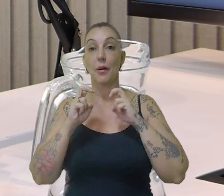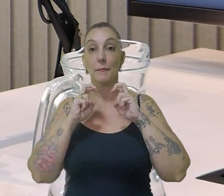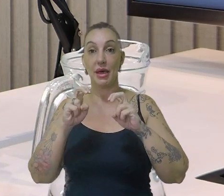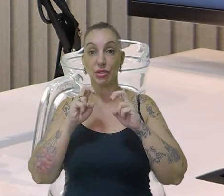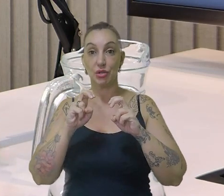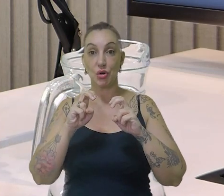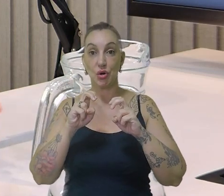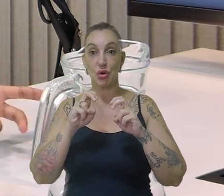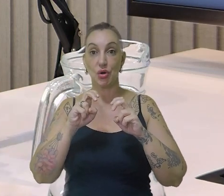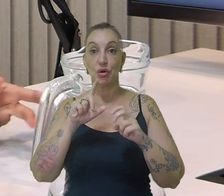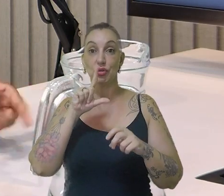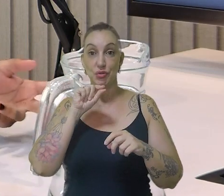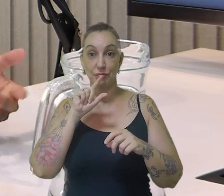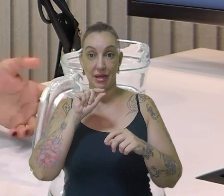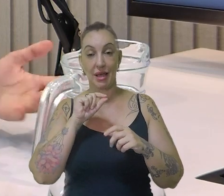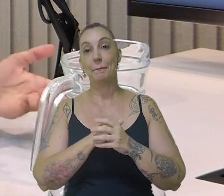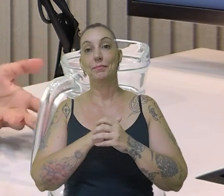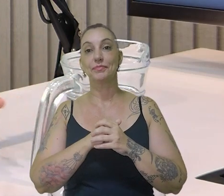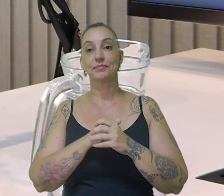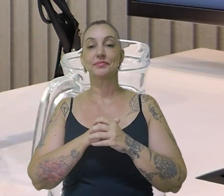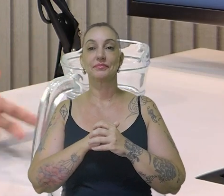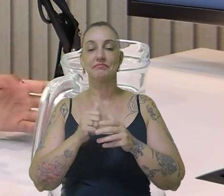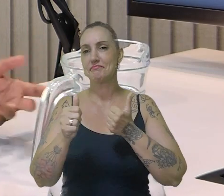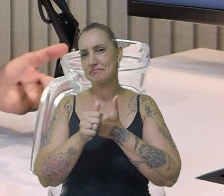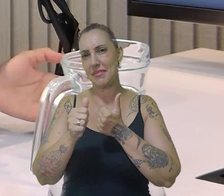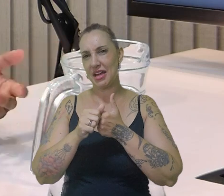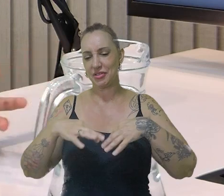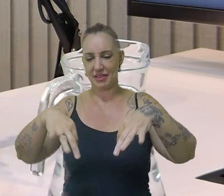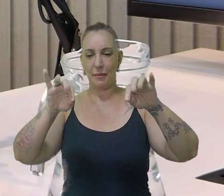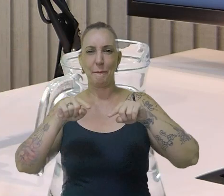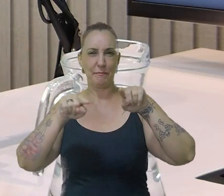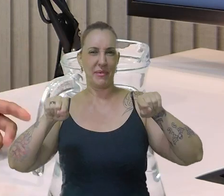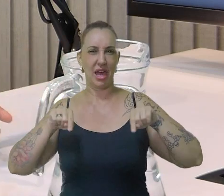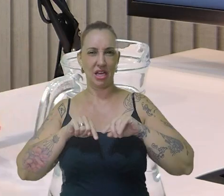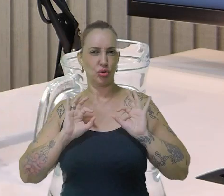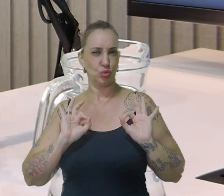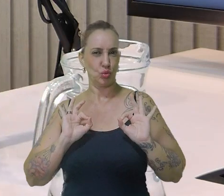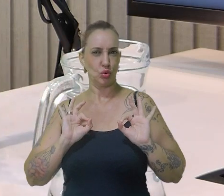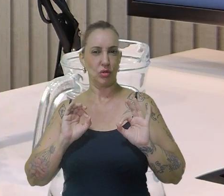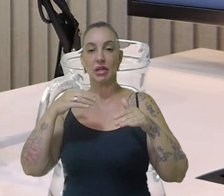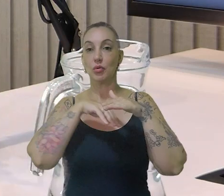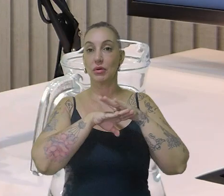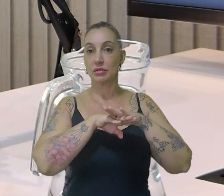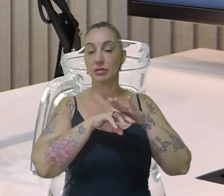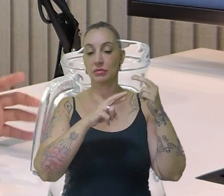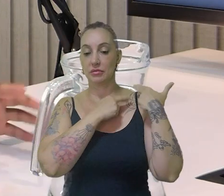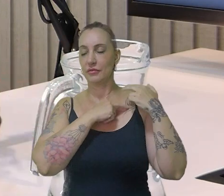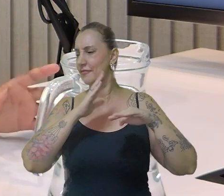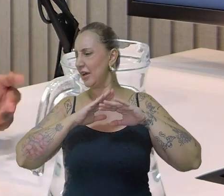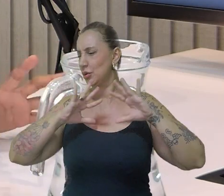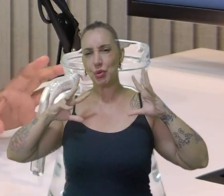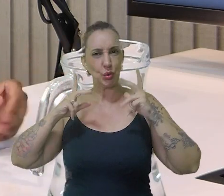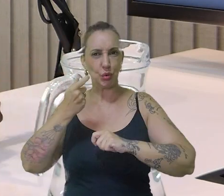Sumaré uma loja de presentes de cristais enfim tapetes caríssimos essas coisas ele era do amor xarifado Ali era o faz